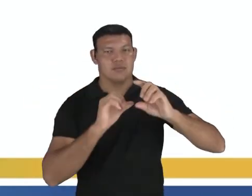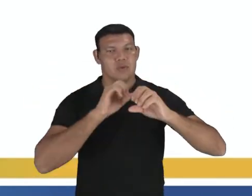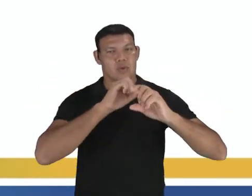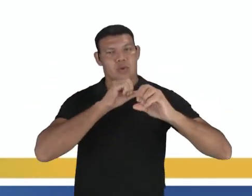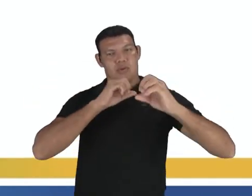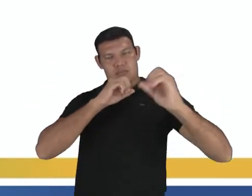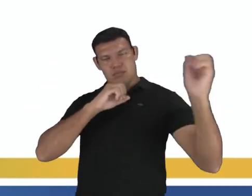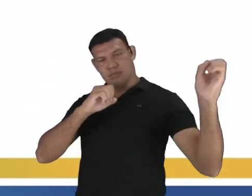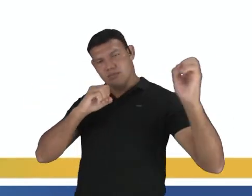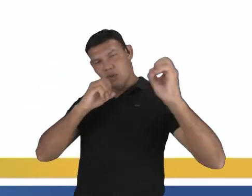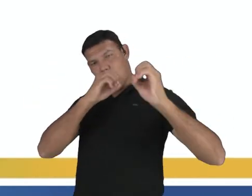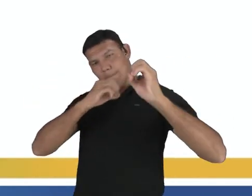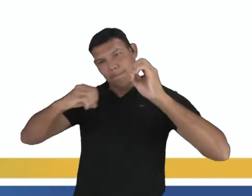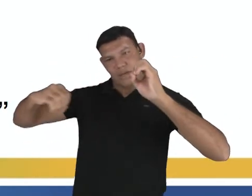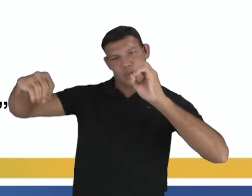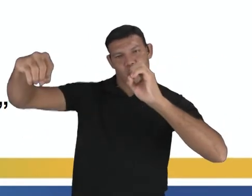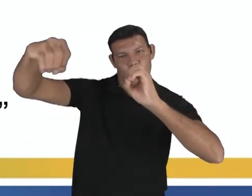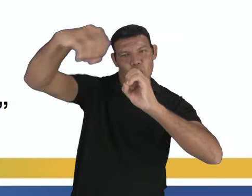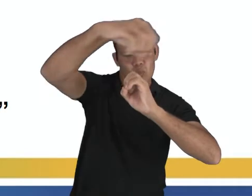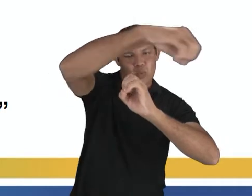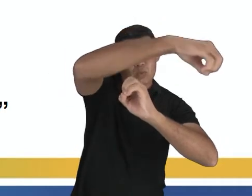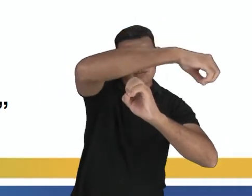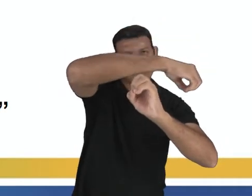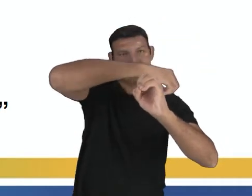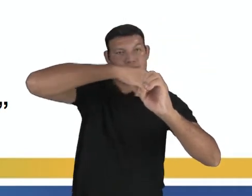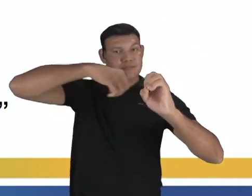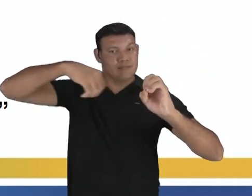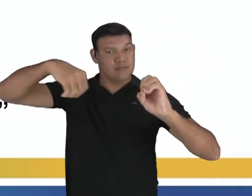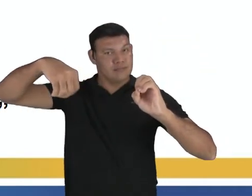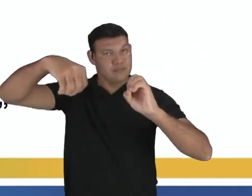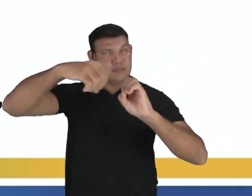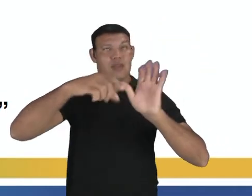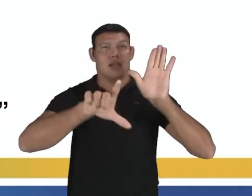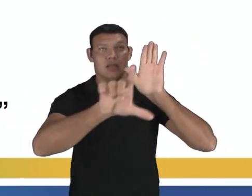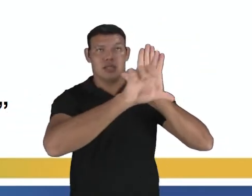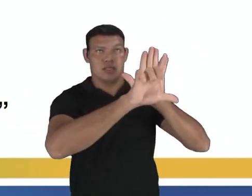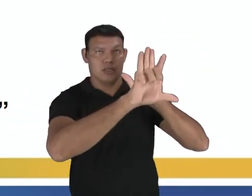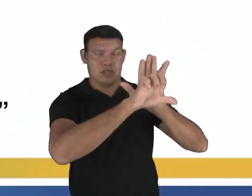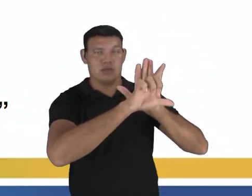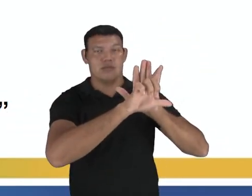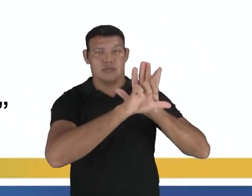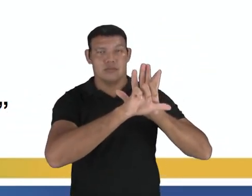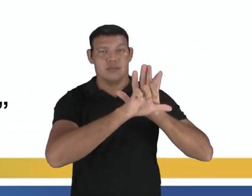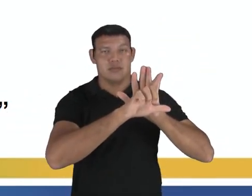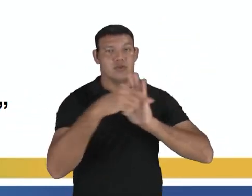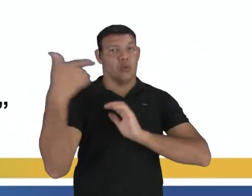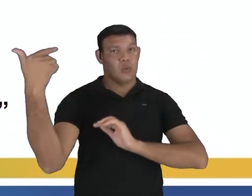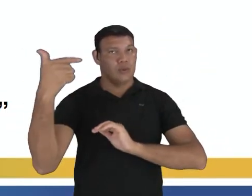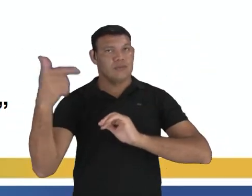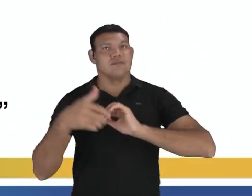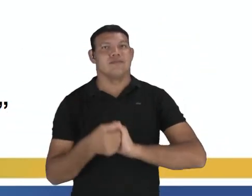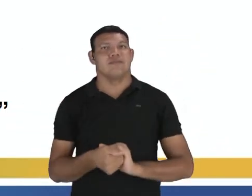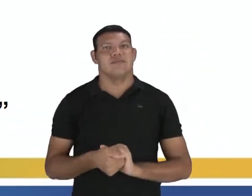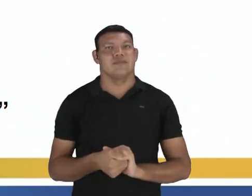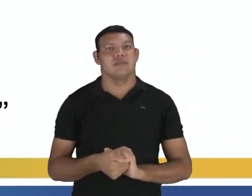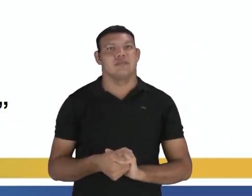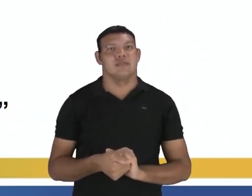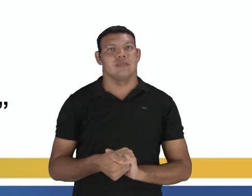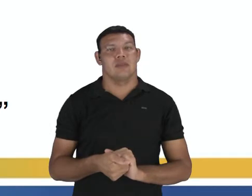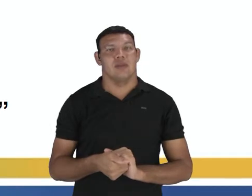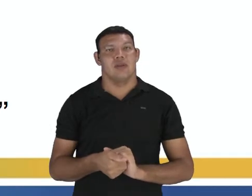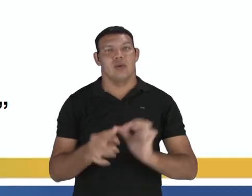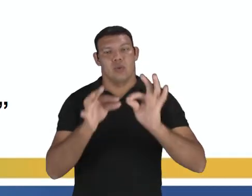em que o Sol ocupa um dos focos. Aí vem a segunda lei de Kepler. Ela vai relacionar a área